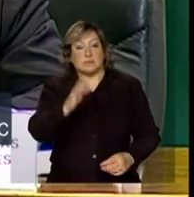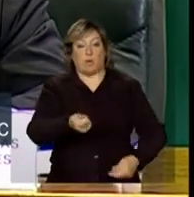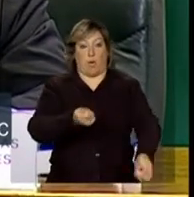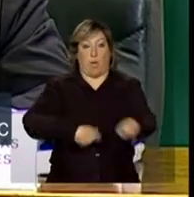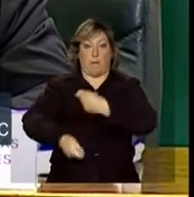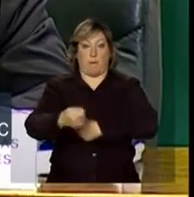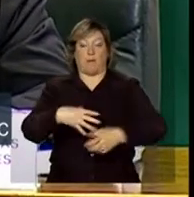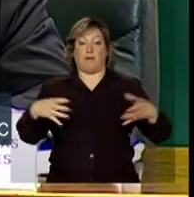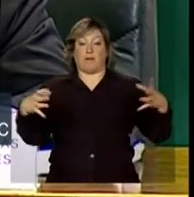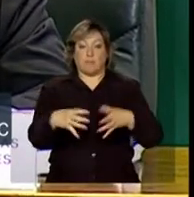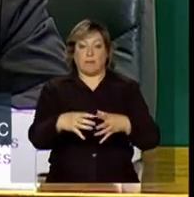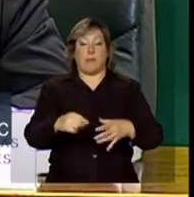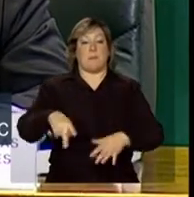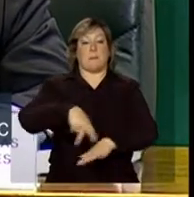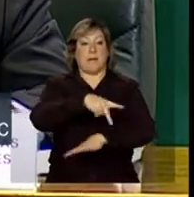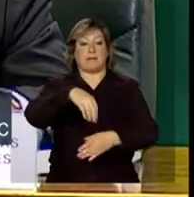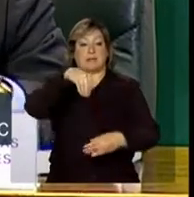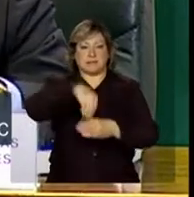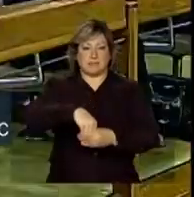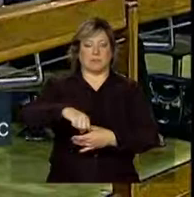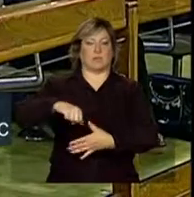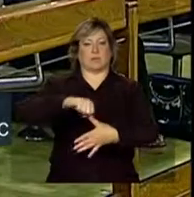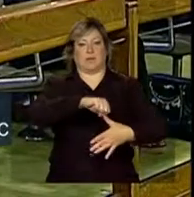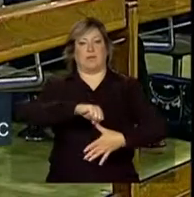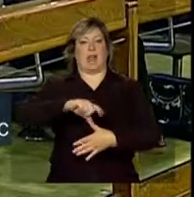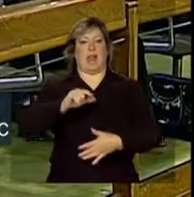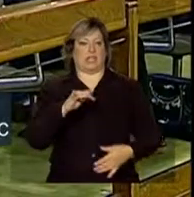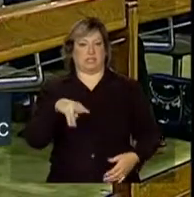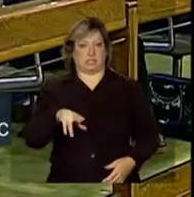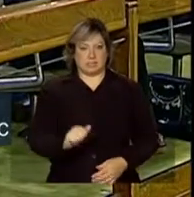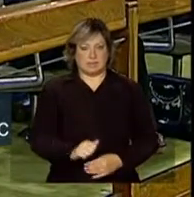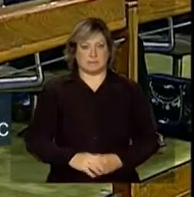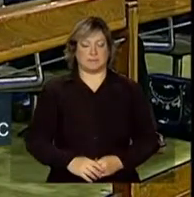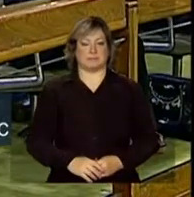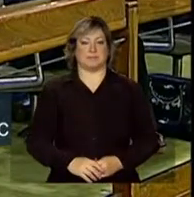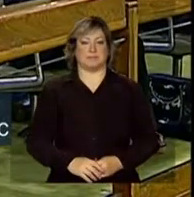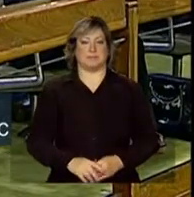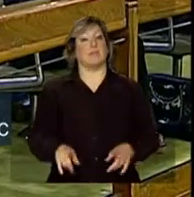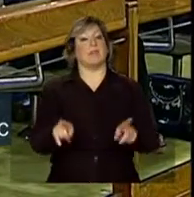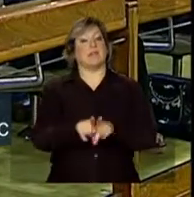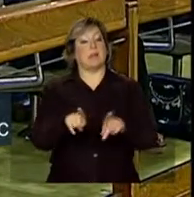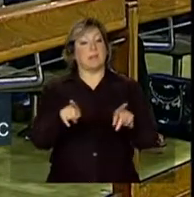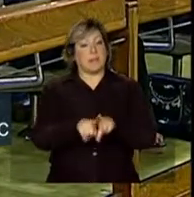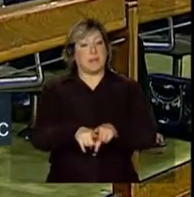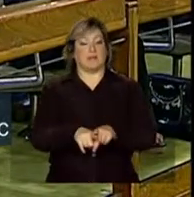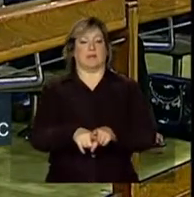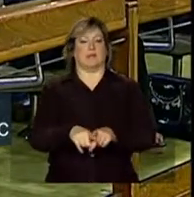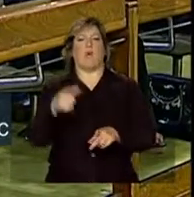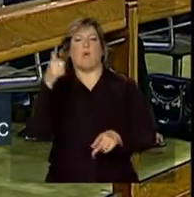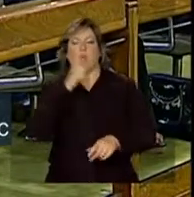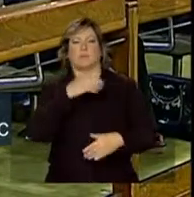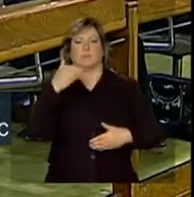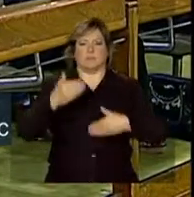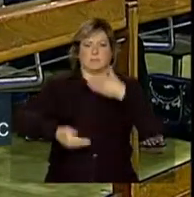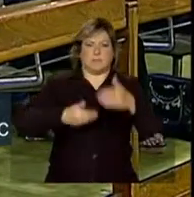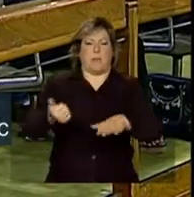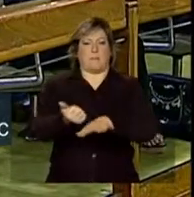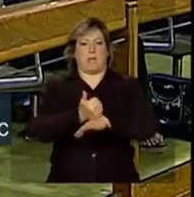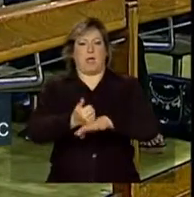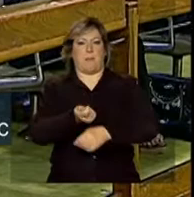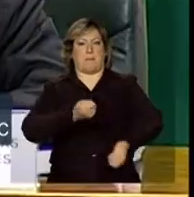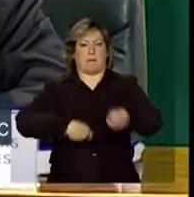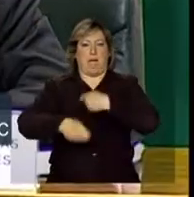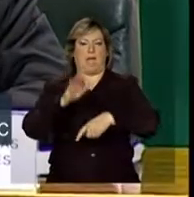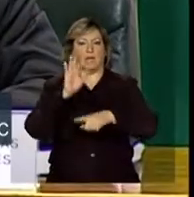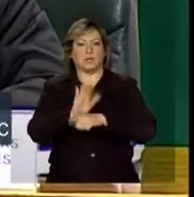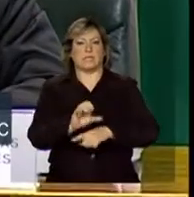aqueles envolvendo países da América Latina além da Conquista de melhores condições de acesso a mercados para bens e serviços